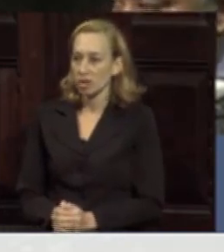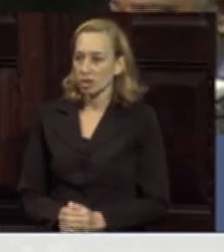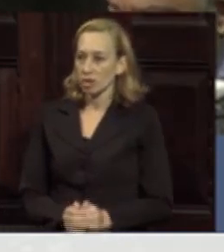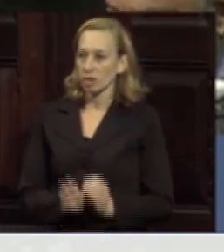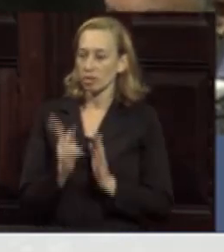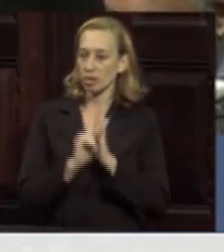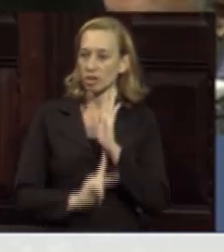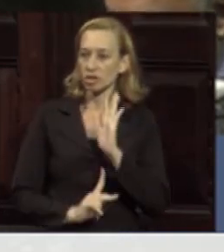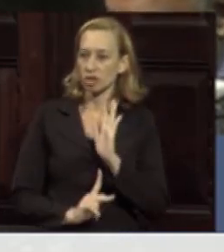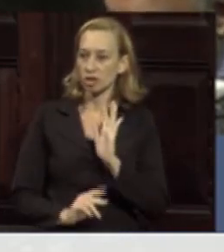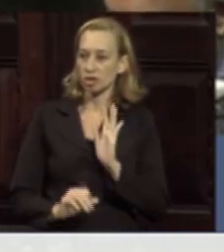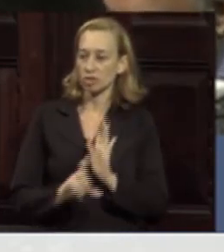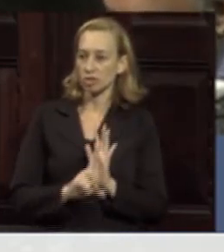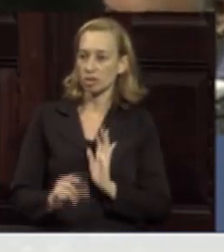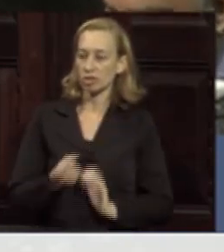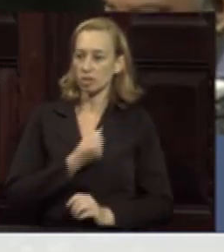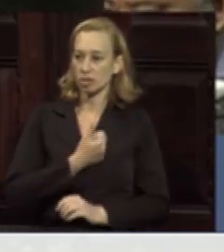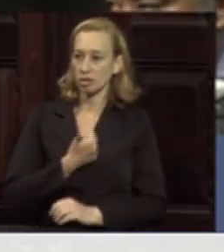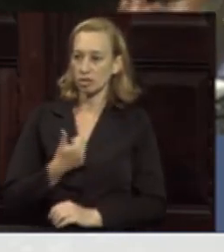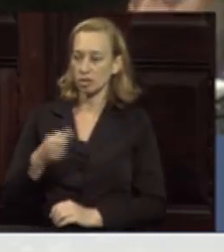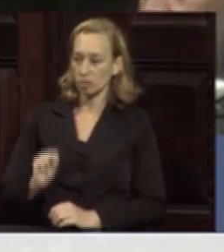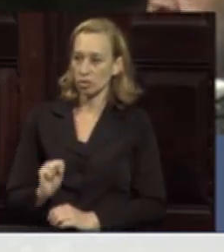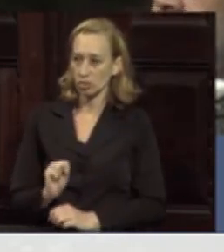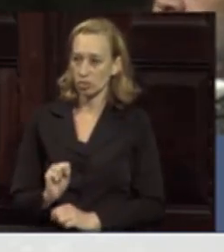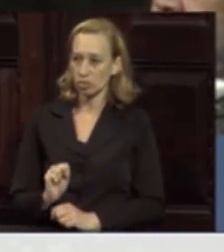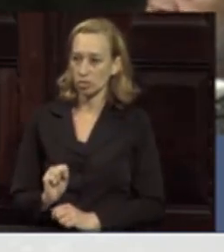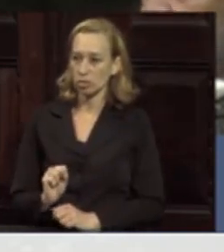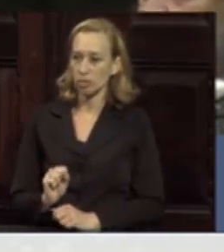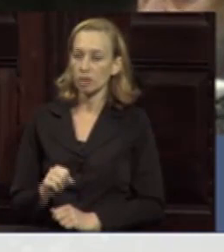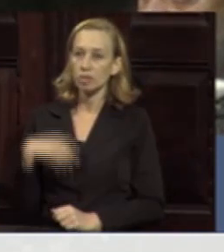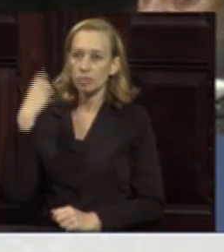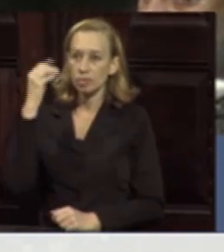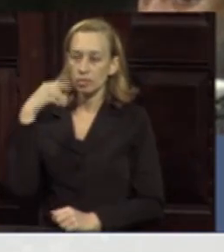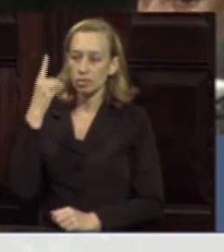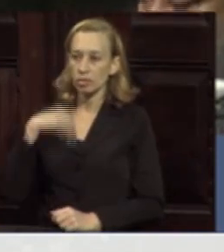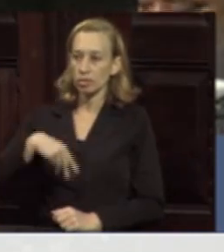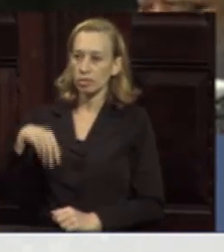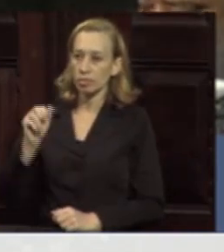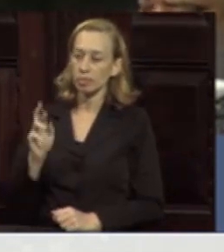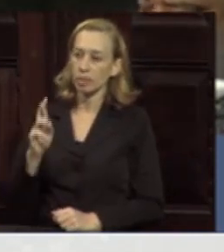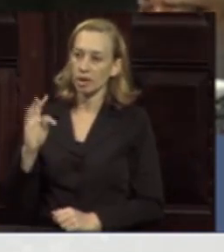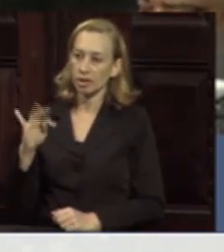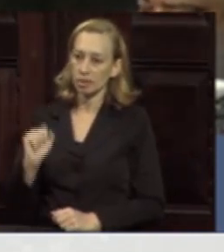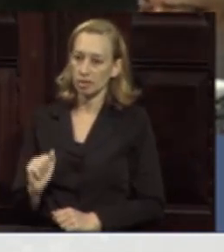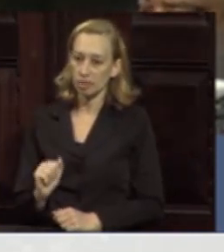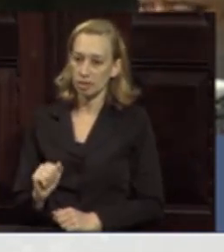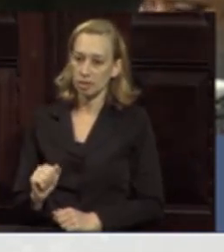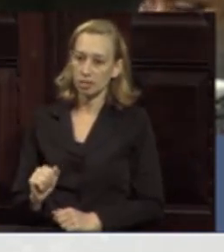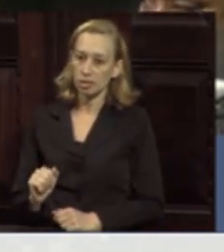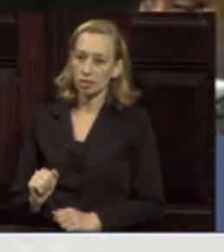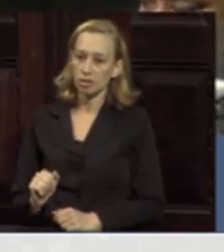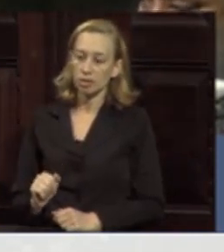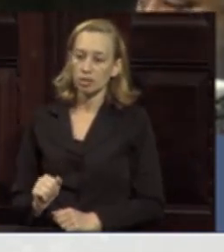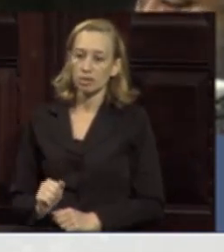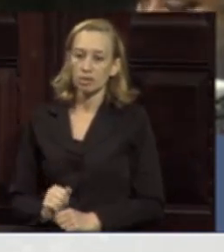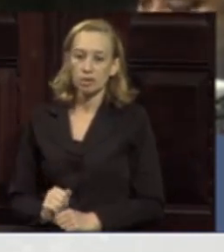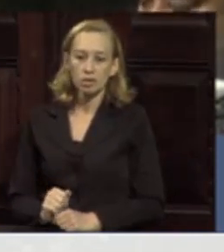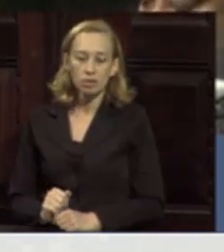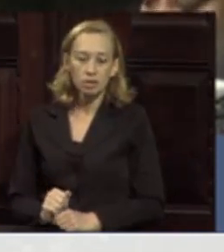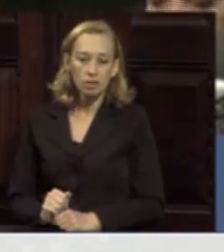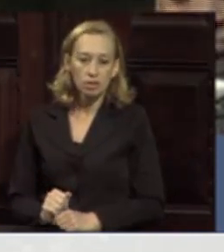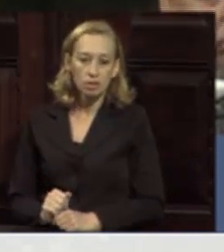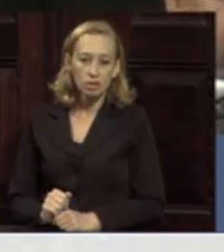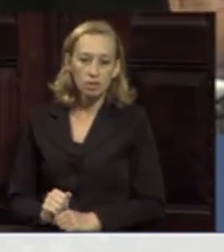resolução 594/2018, da autoria do deputado Marcos Abraão, que concede prêmio Barbosa Lima Sobrinho de jornalismo a Maria Estela Stephanie